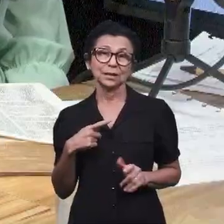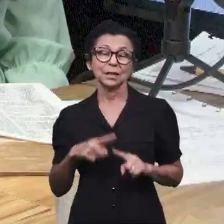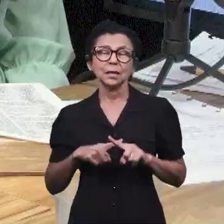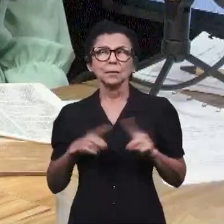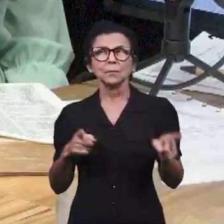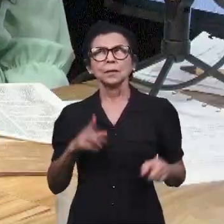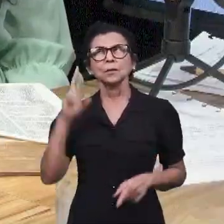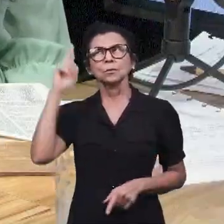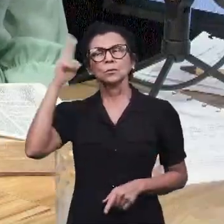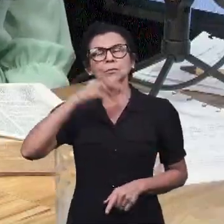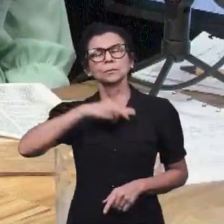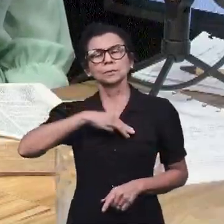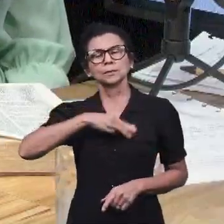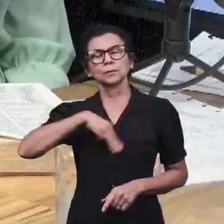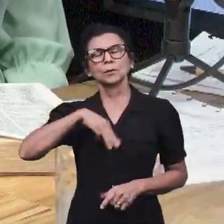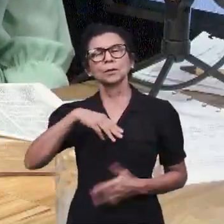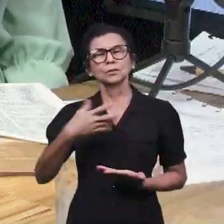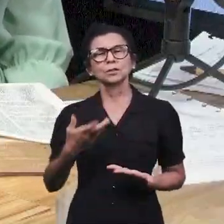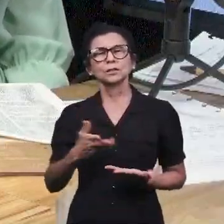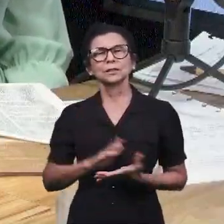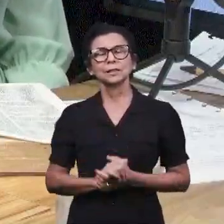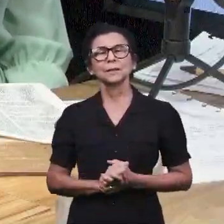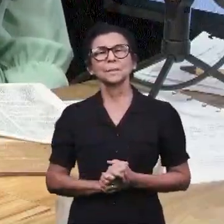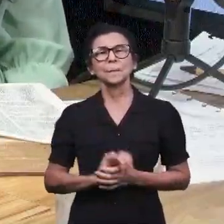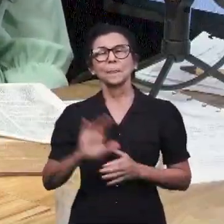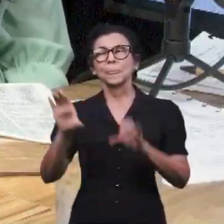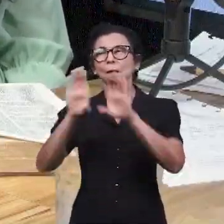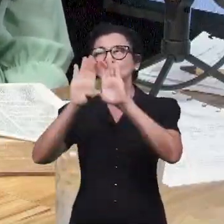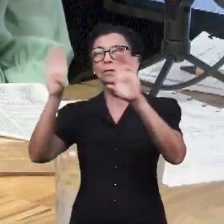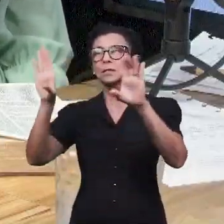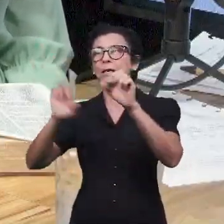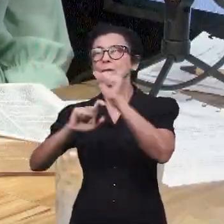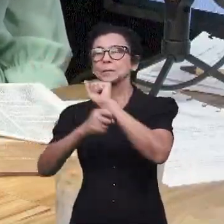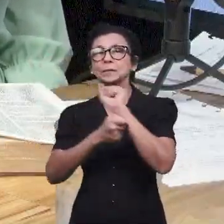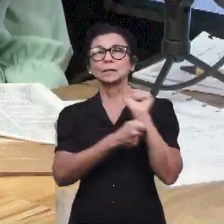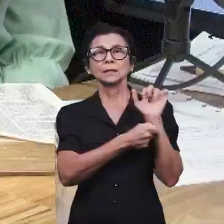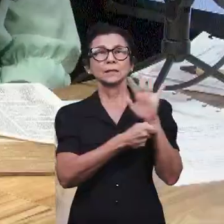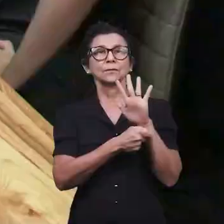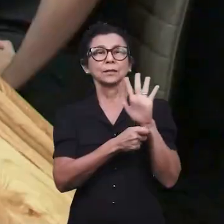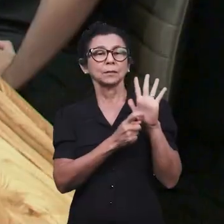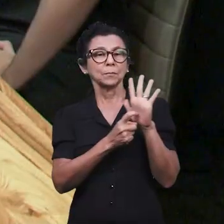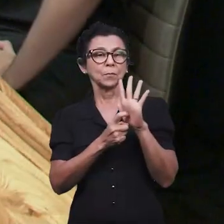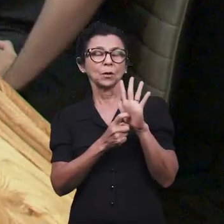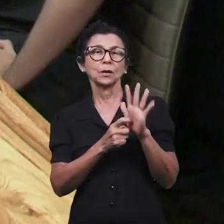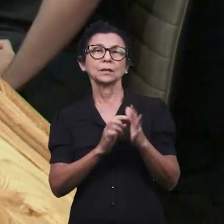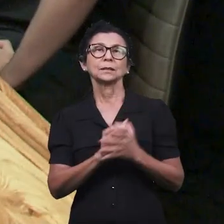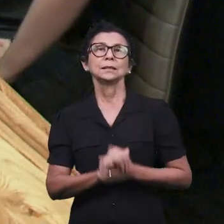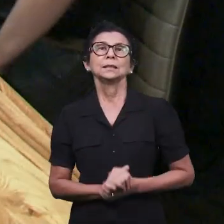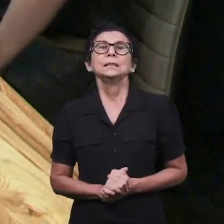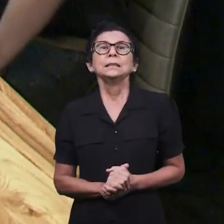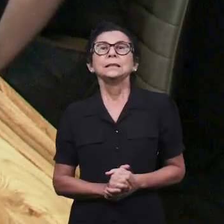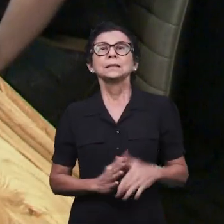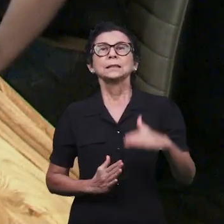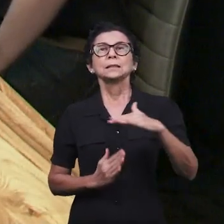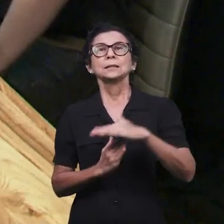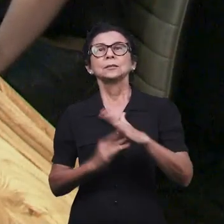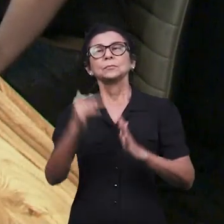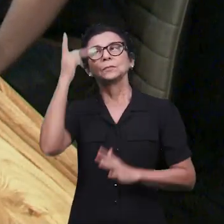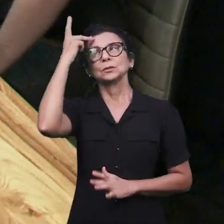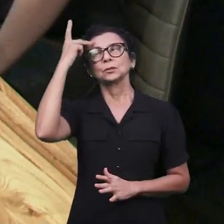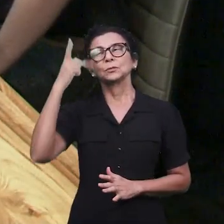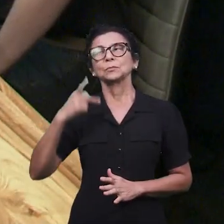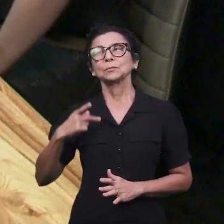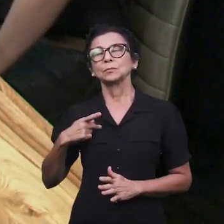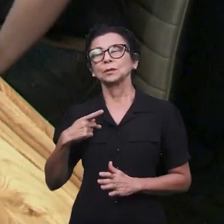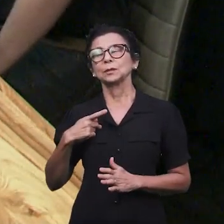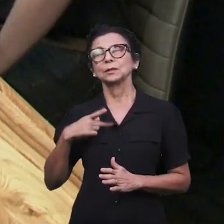derrama sobre nós, muitas vezes nos revela até os mistérios do céu. E quando acaba os limites humanos, começa a operar de Deus.